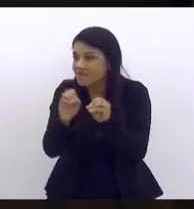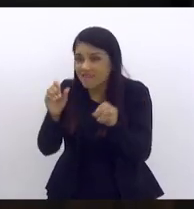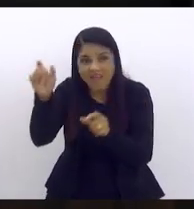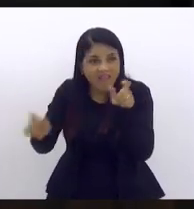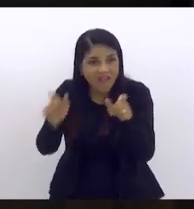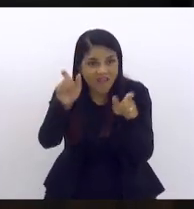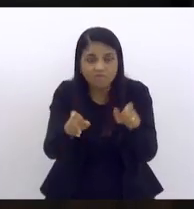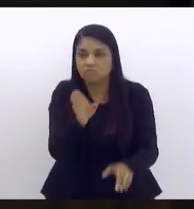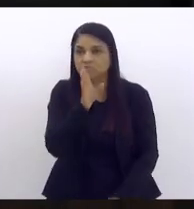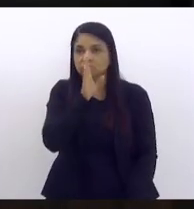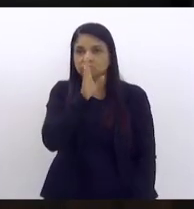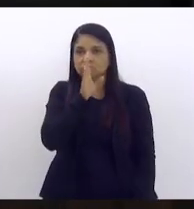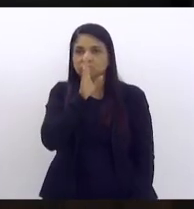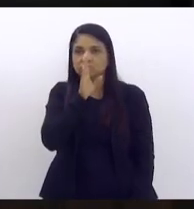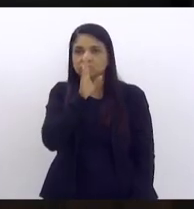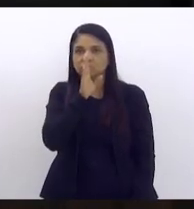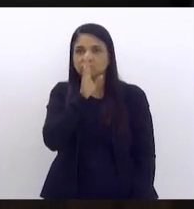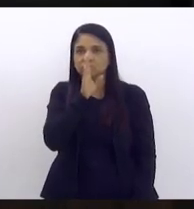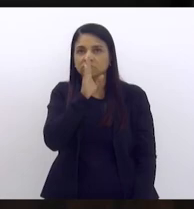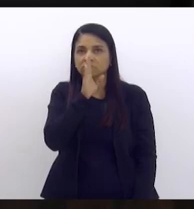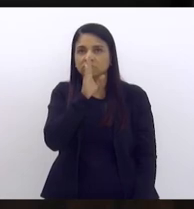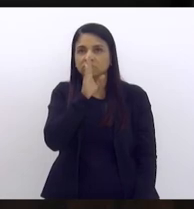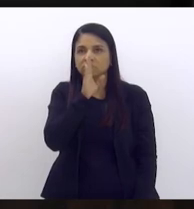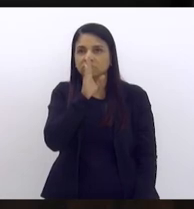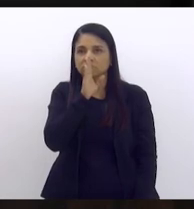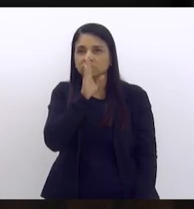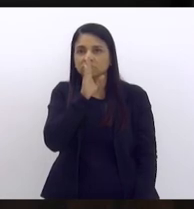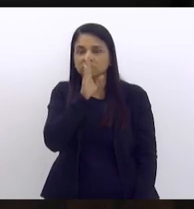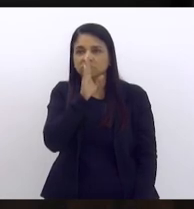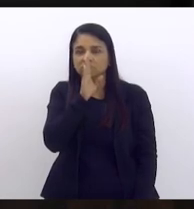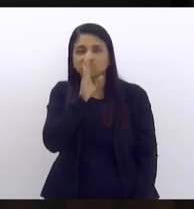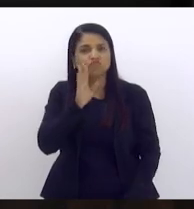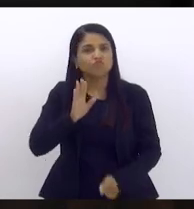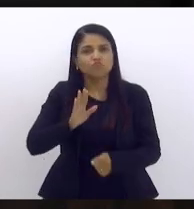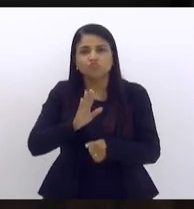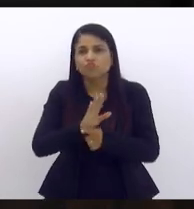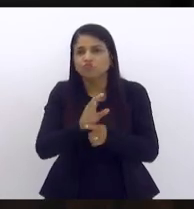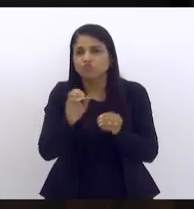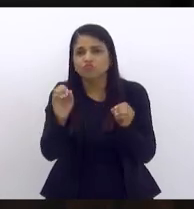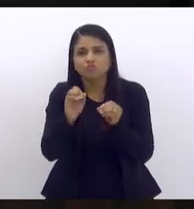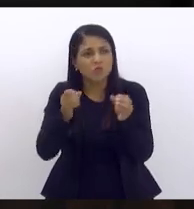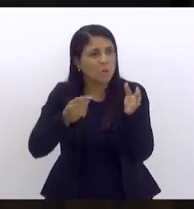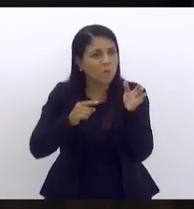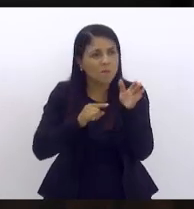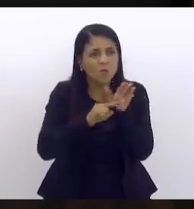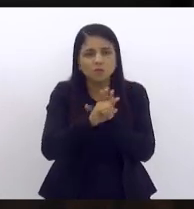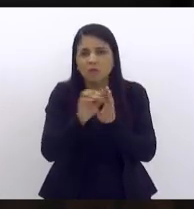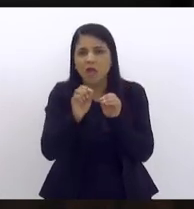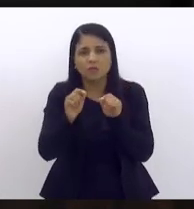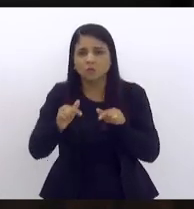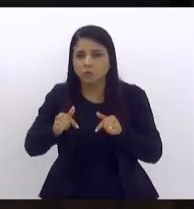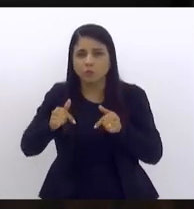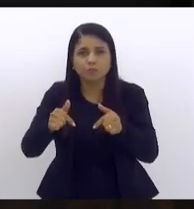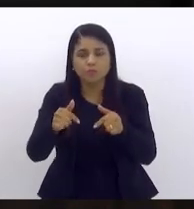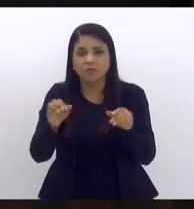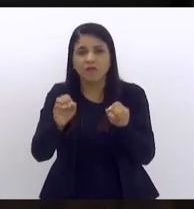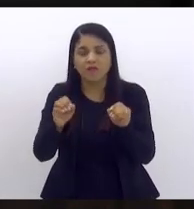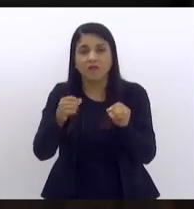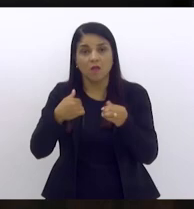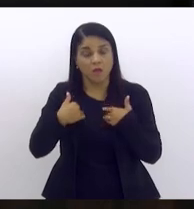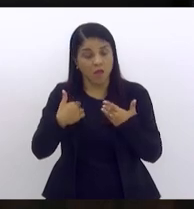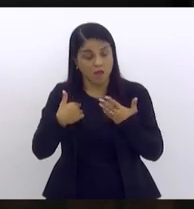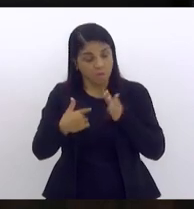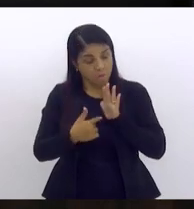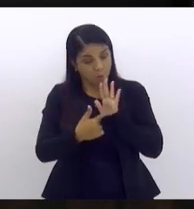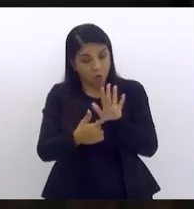no palanque não fizeram, não contribuíram com a atitude? É o que mostra, na minha